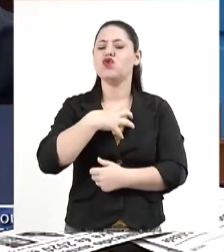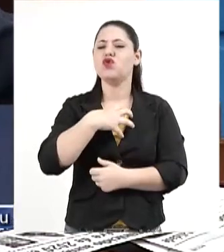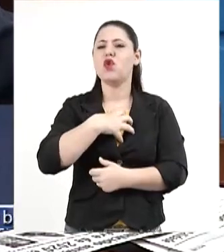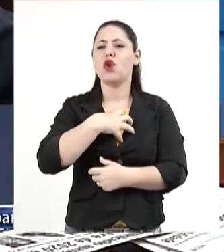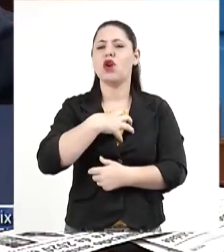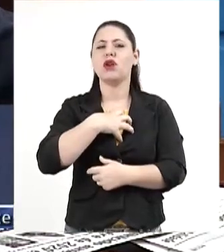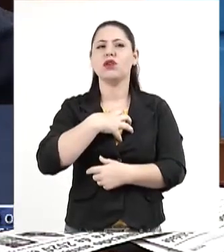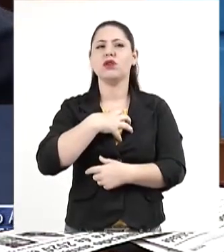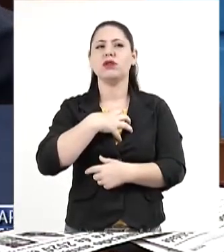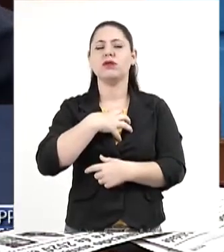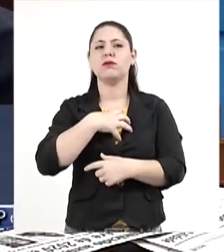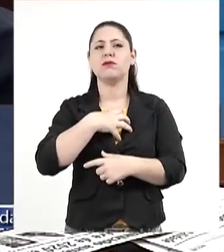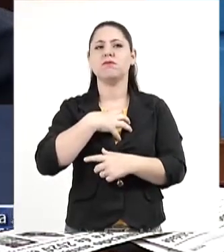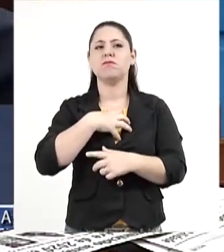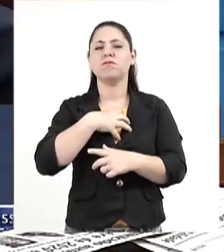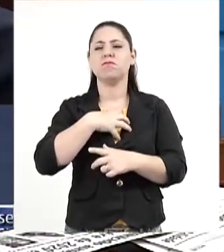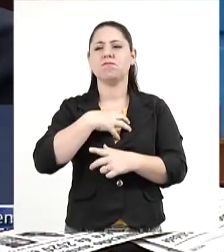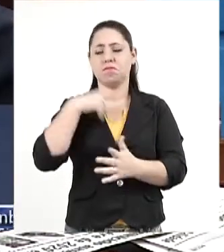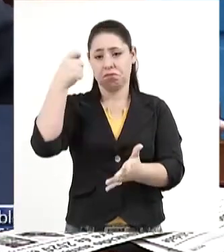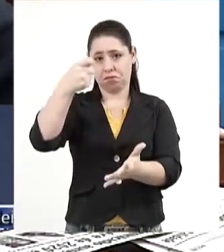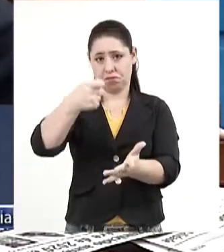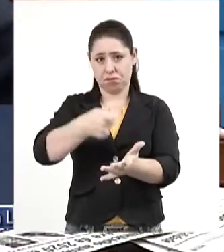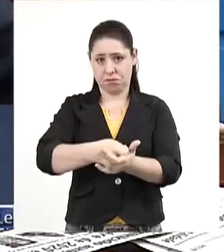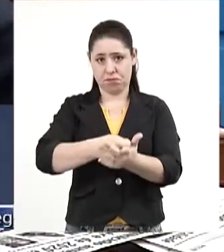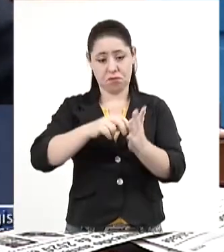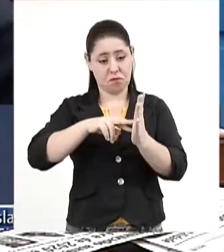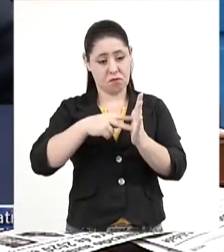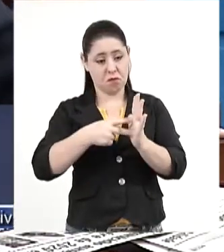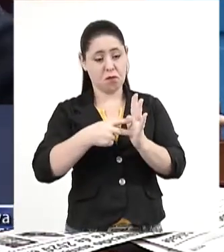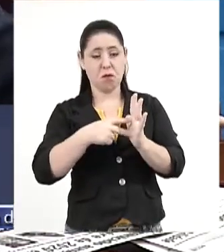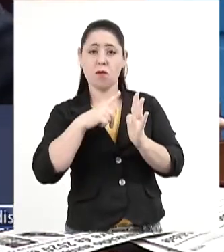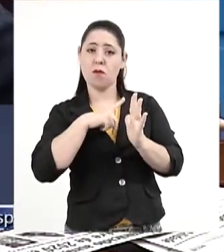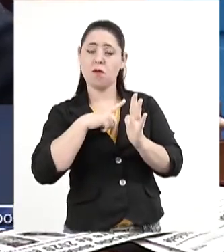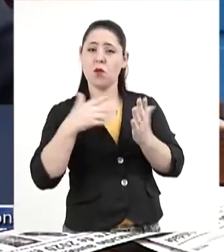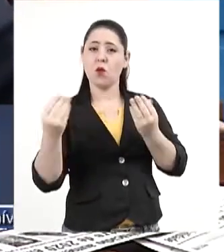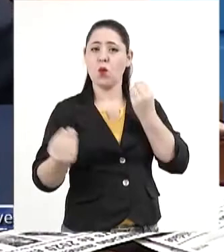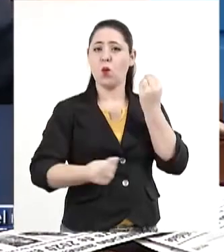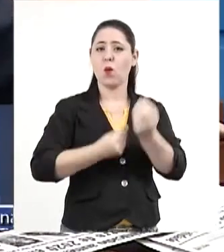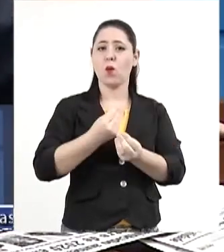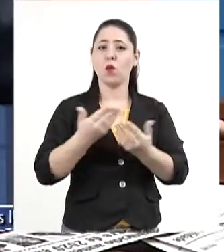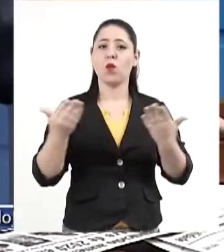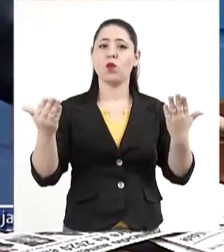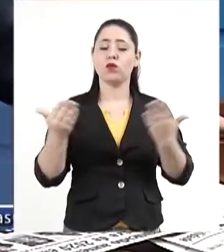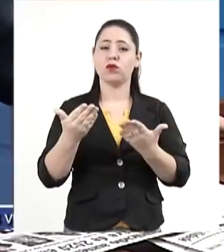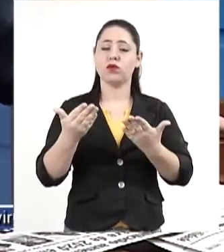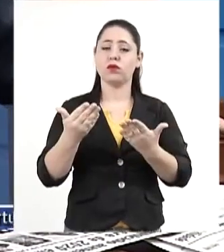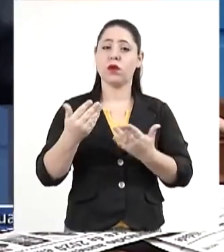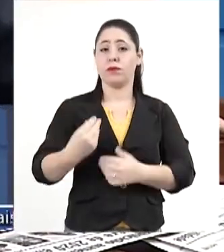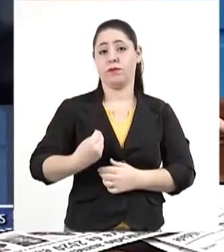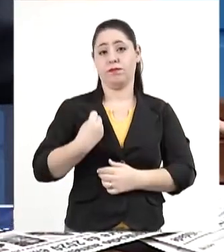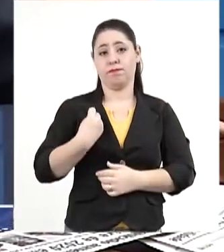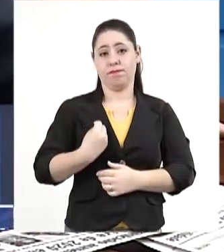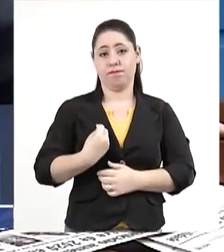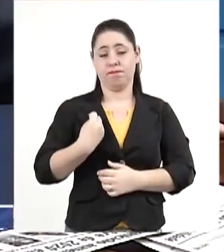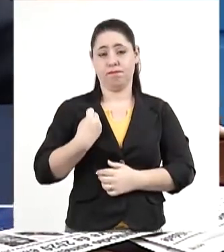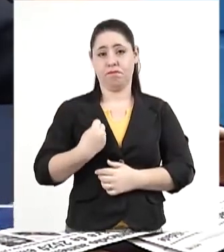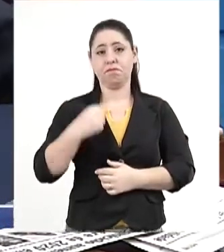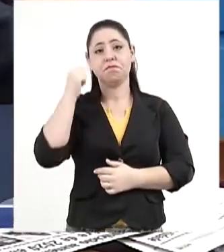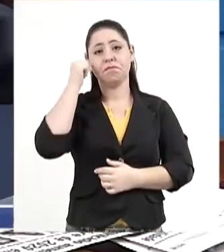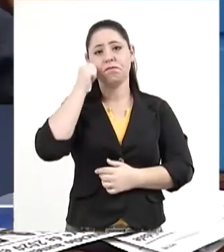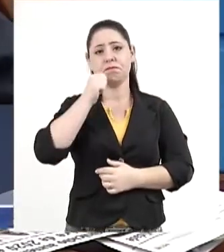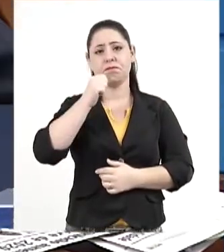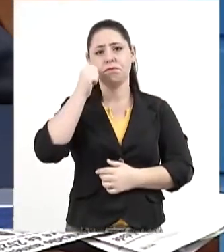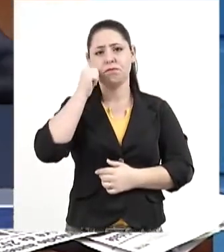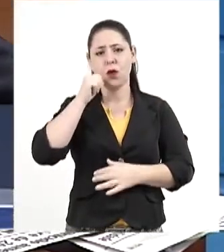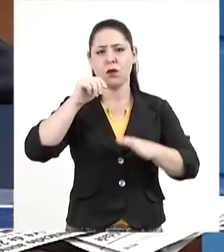tão expressiva e significativa como esta de hoje, com a presença de mulheres